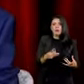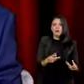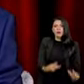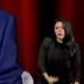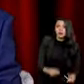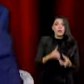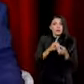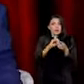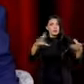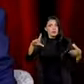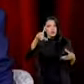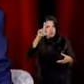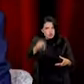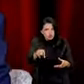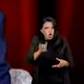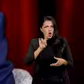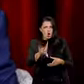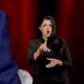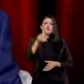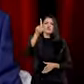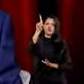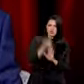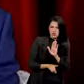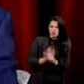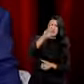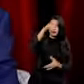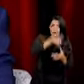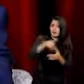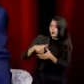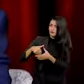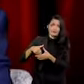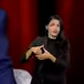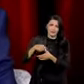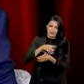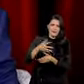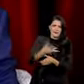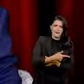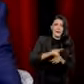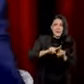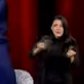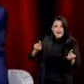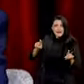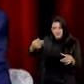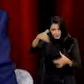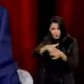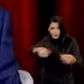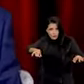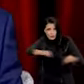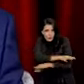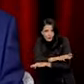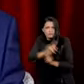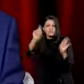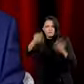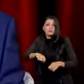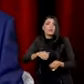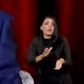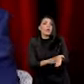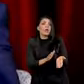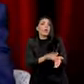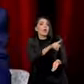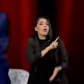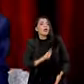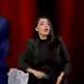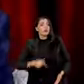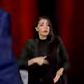você votar, que já é uma coisa extraordinária. Mas depois de votar é você poder cobrar do governo que você elegeu,